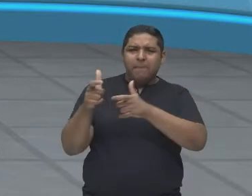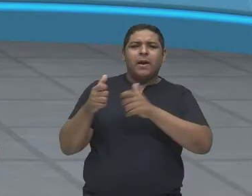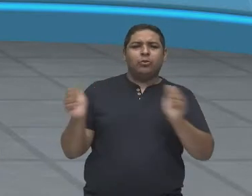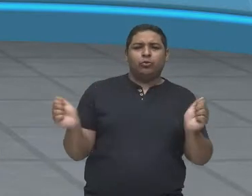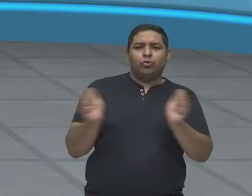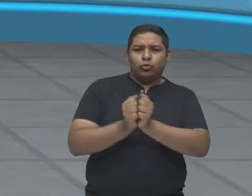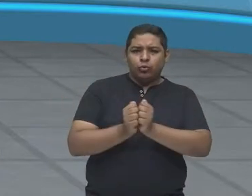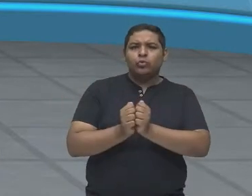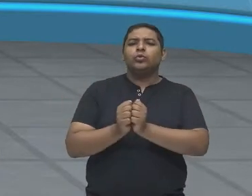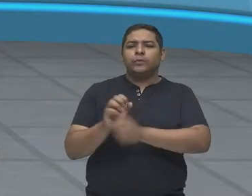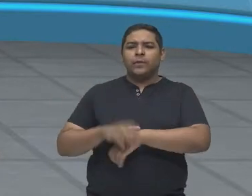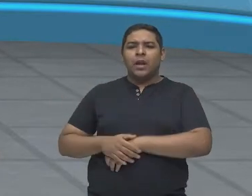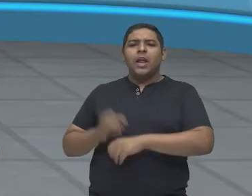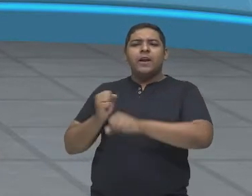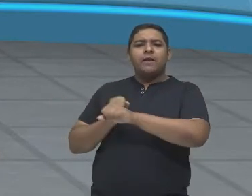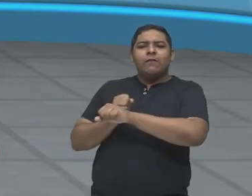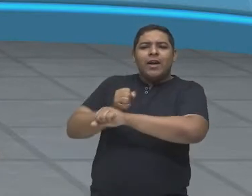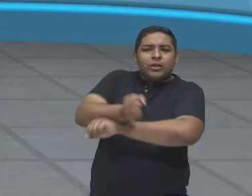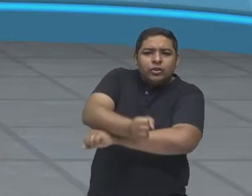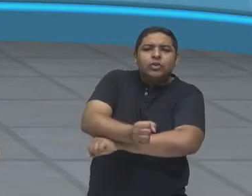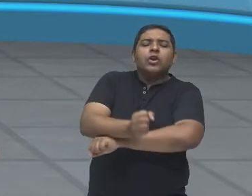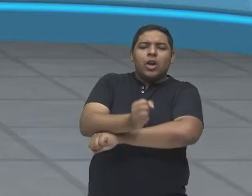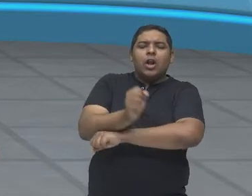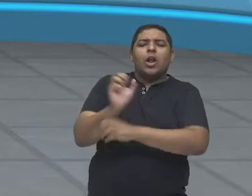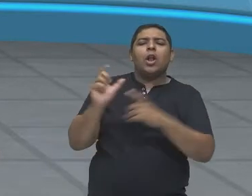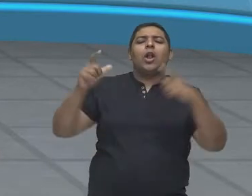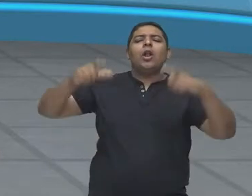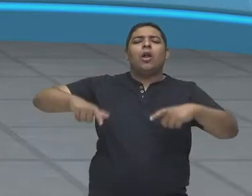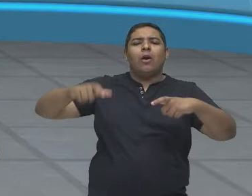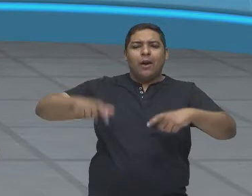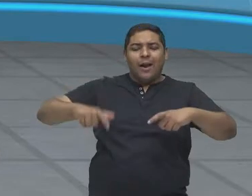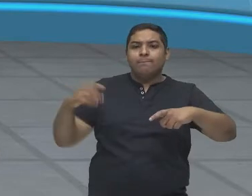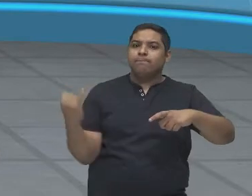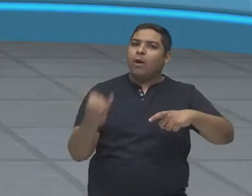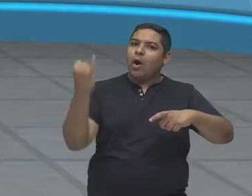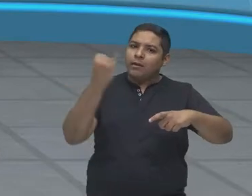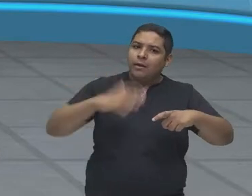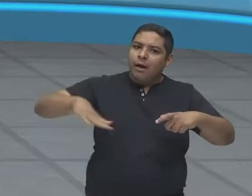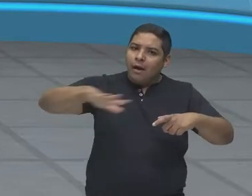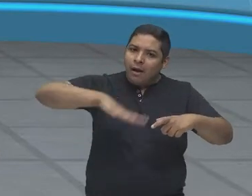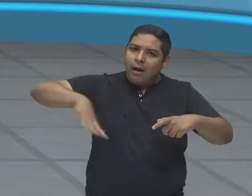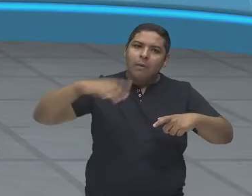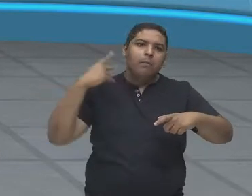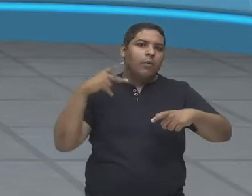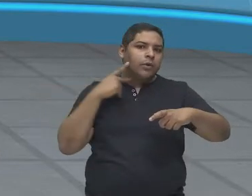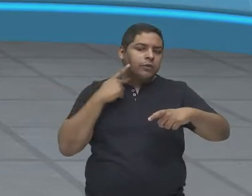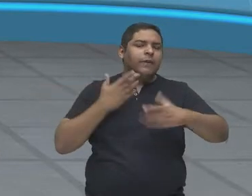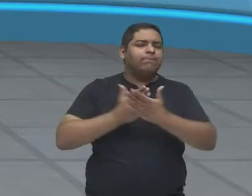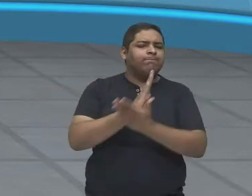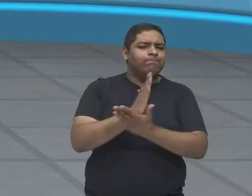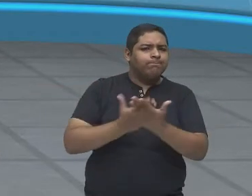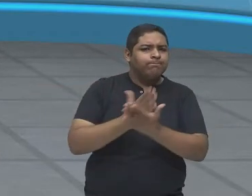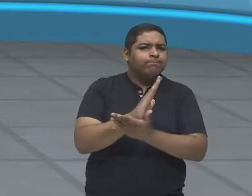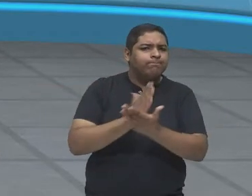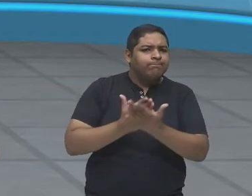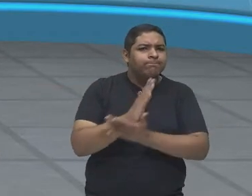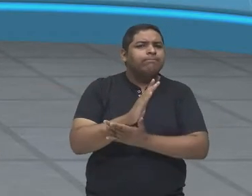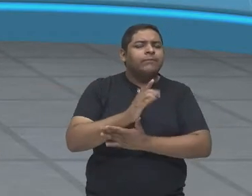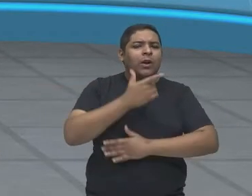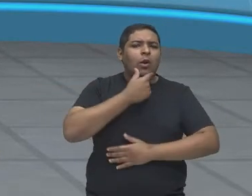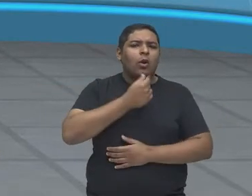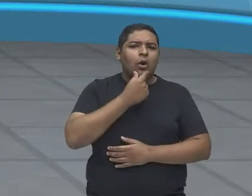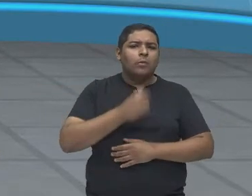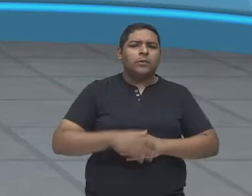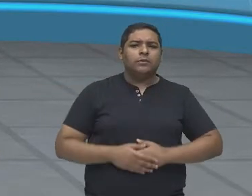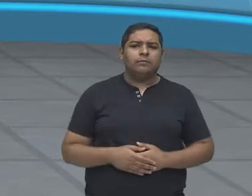vão invadir locais que vão ser significativos, e isso vai incomodar aos homens. Porque o que se entendia?